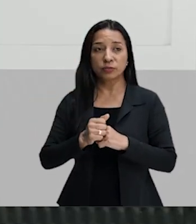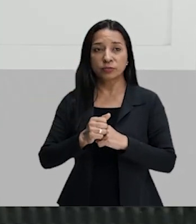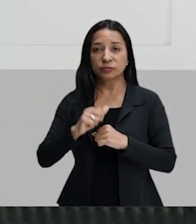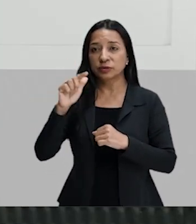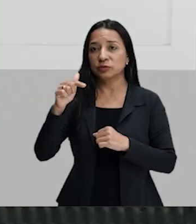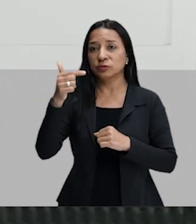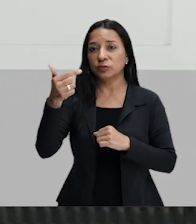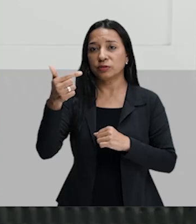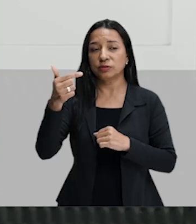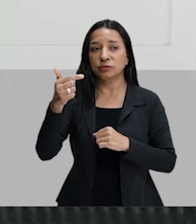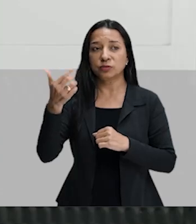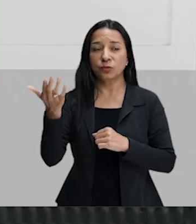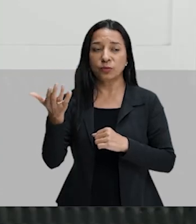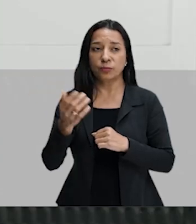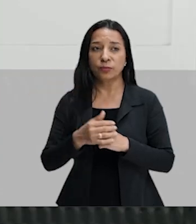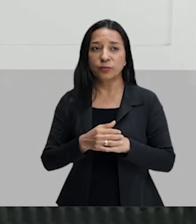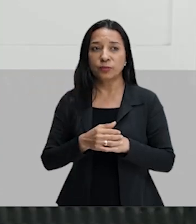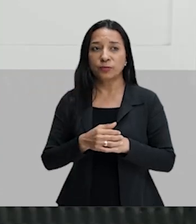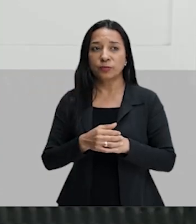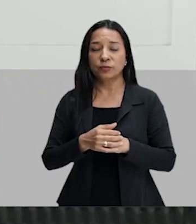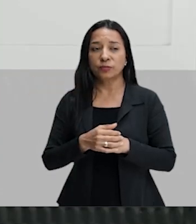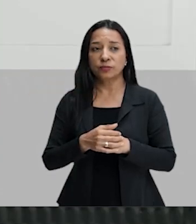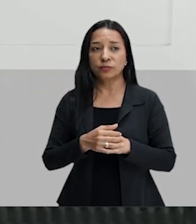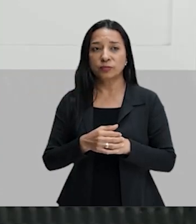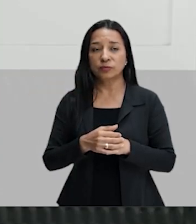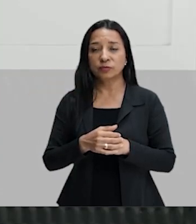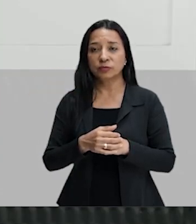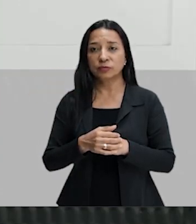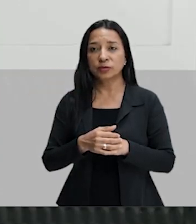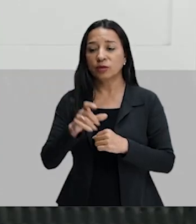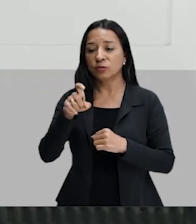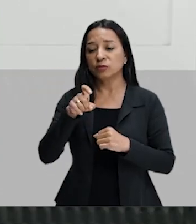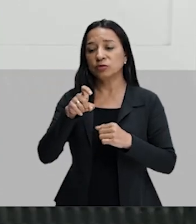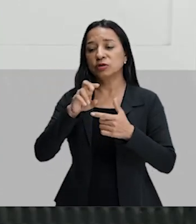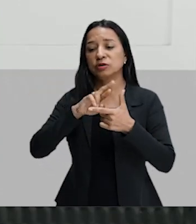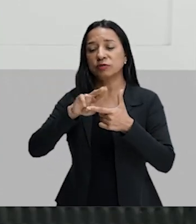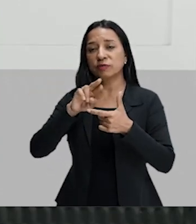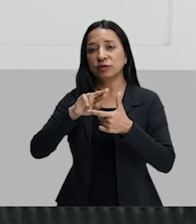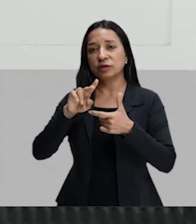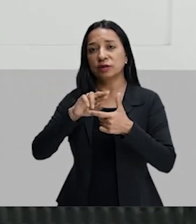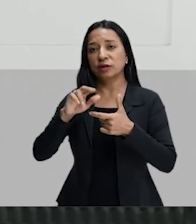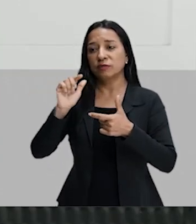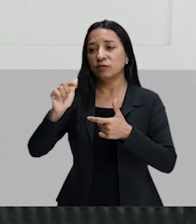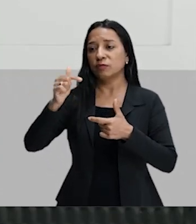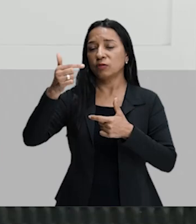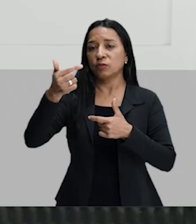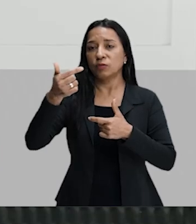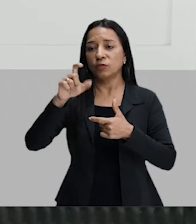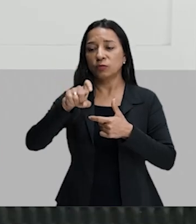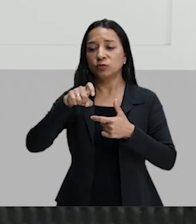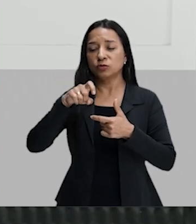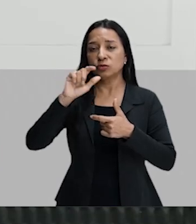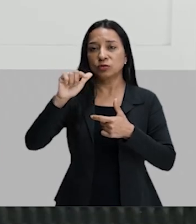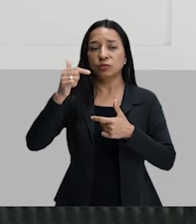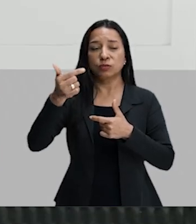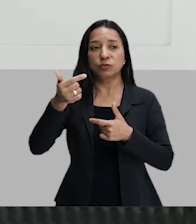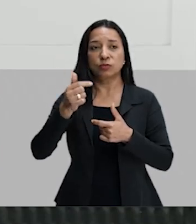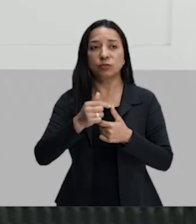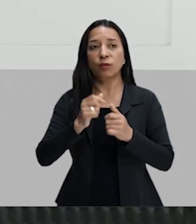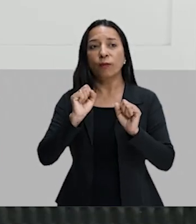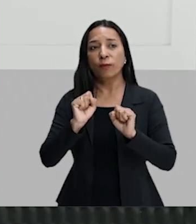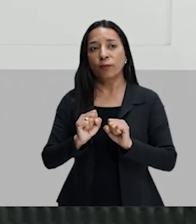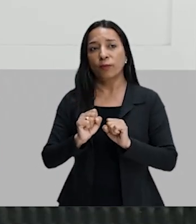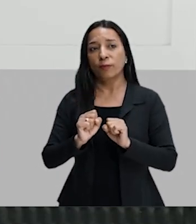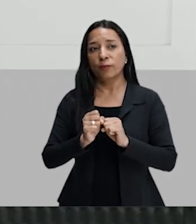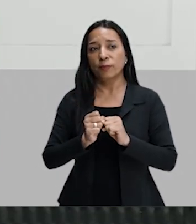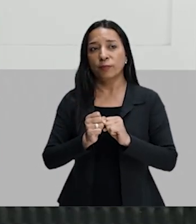aqui, ó. Tá? Porque o x, a variável, está elevada ao cubo. Certo? Então, eu posso